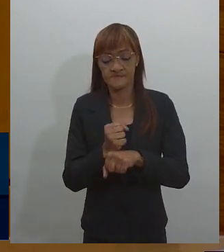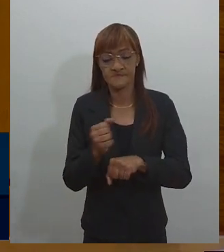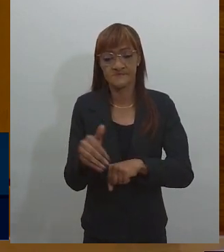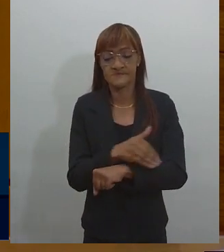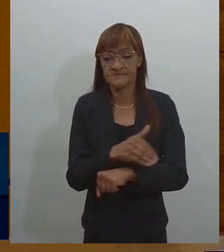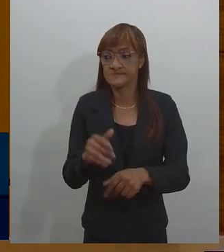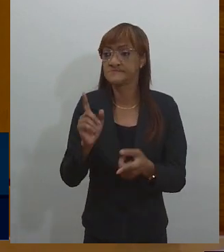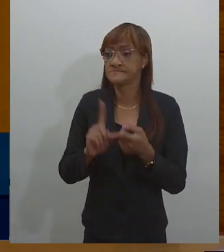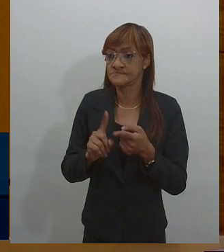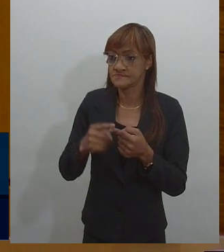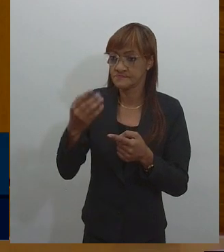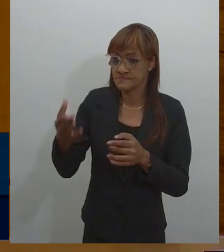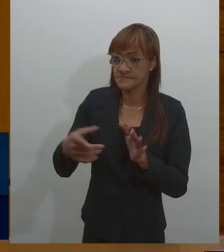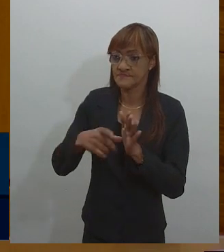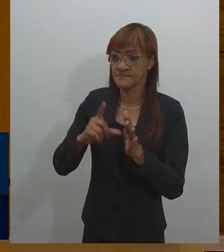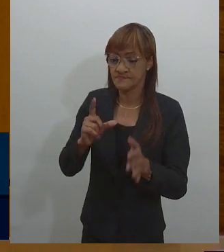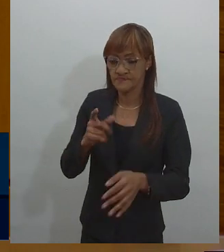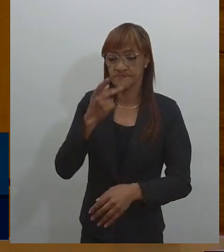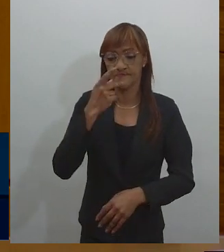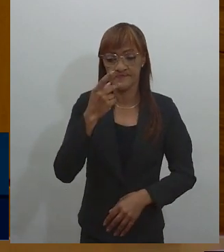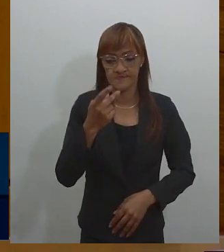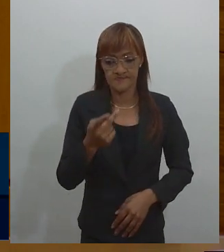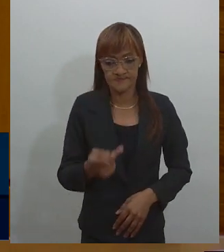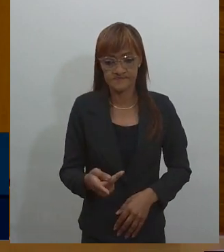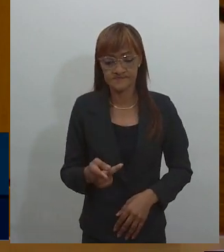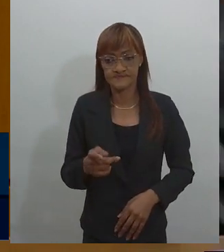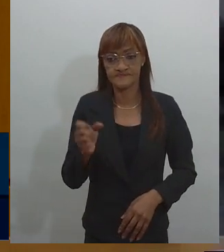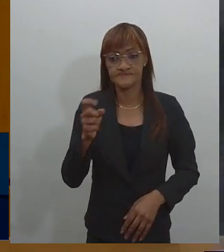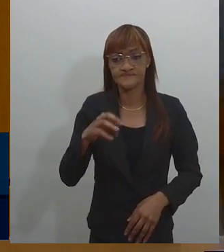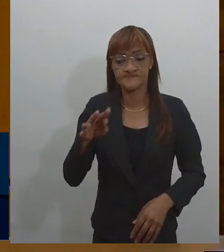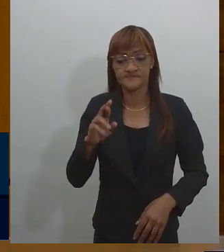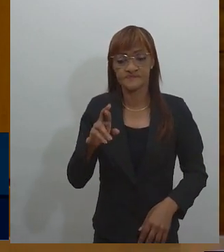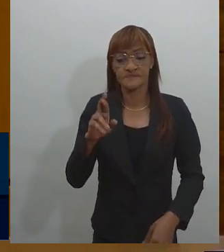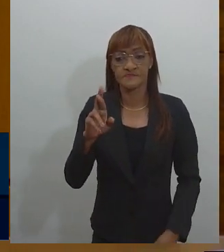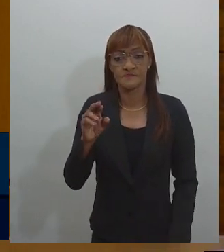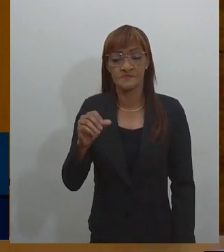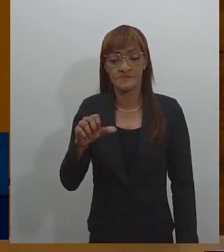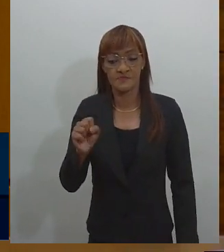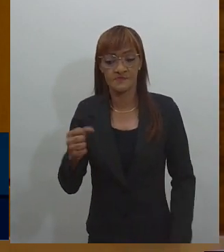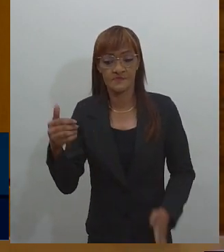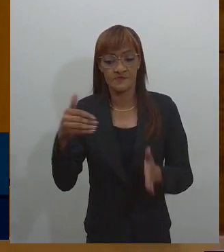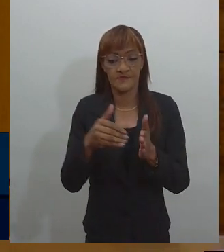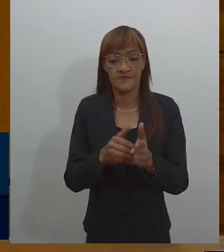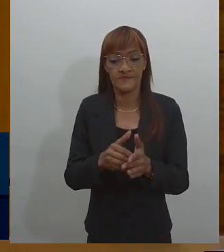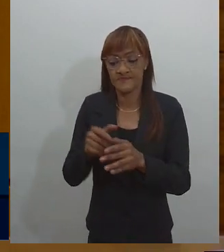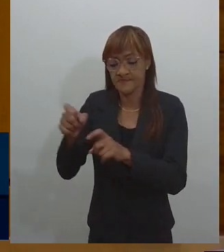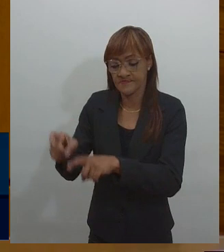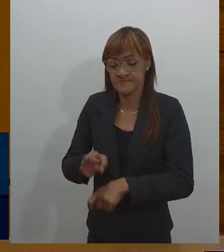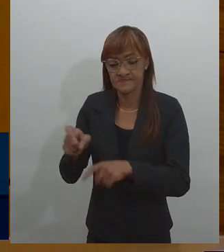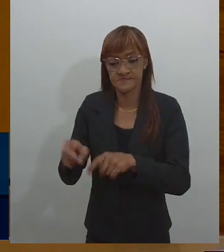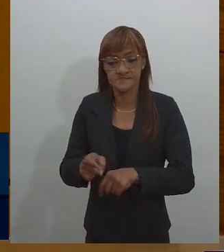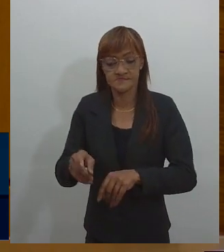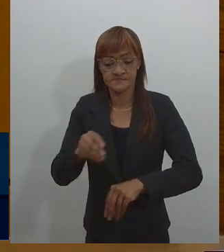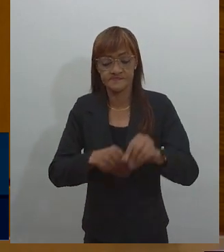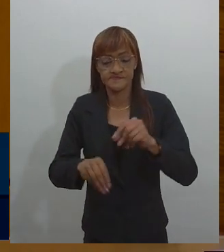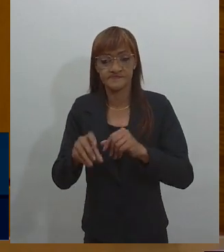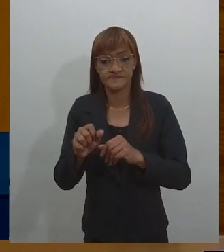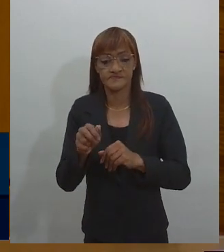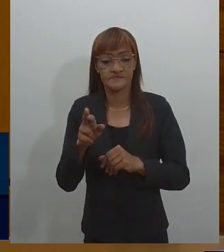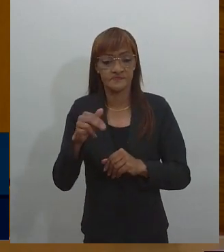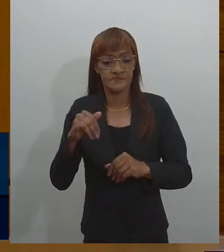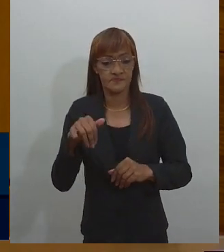da saída de Santa Rosa de Lima até o povoado Areias, a buraqueira gigante, muitos buracos, nem